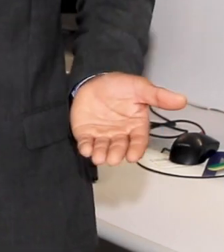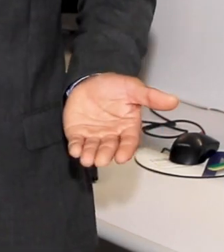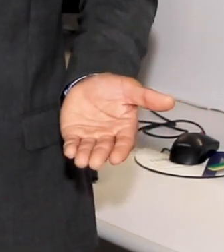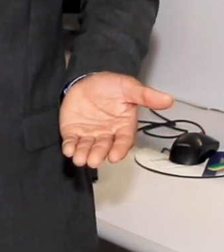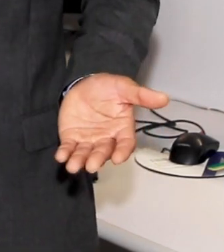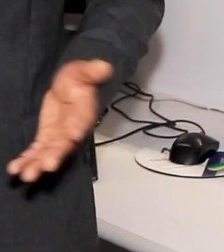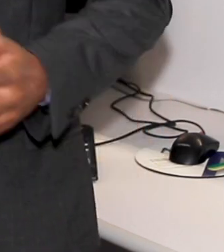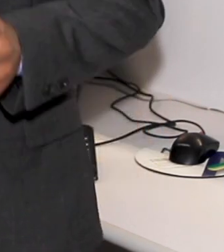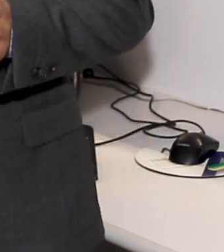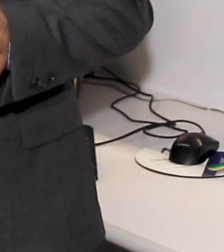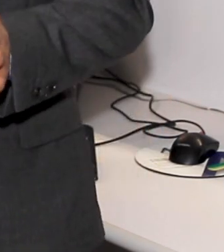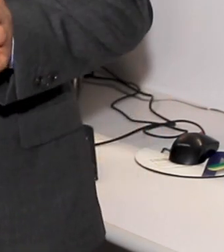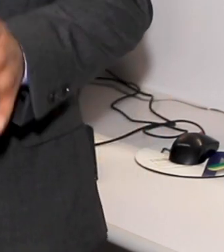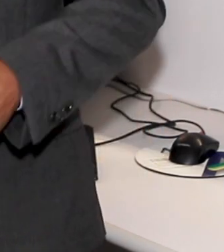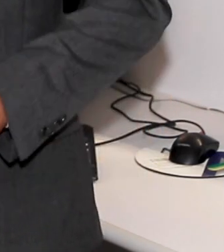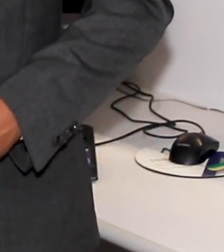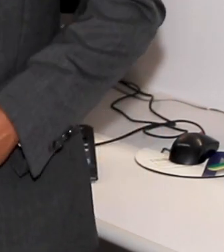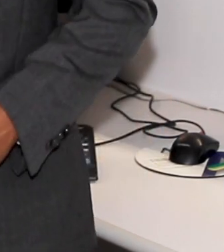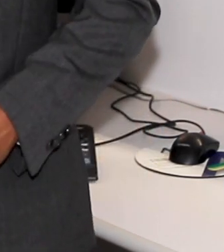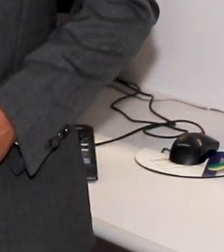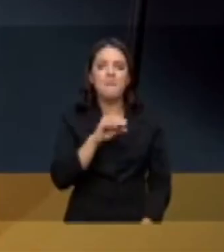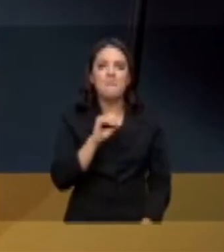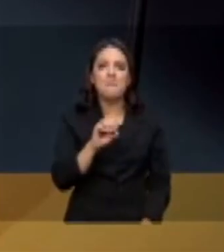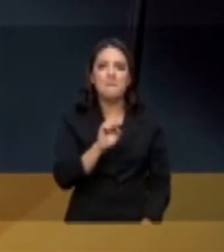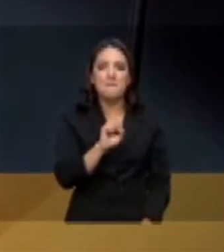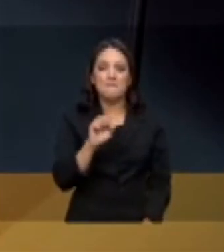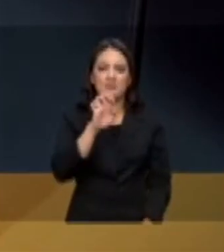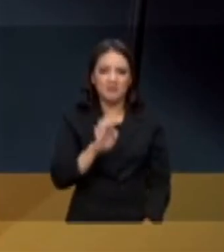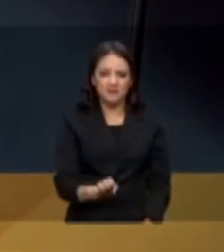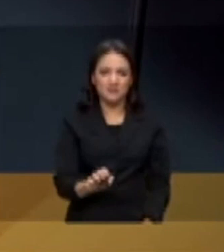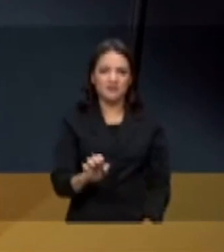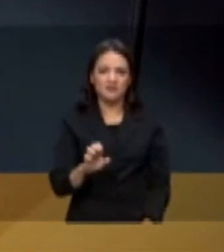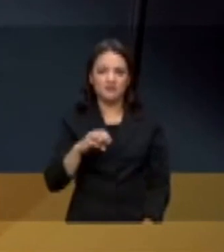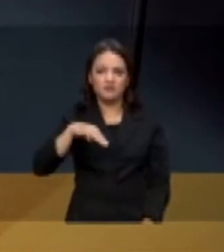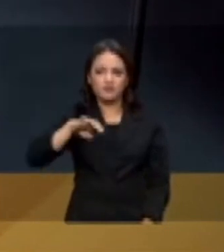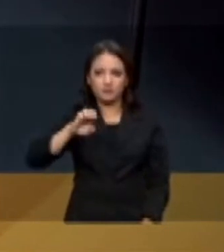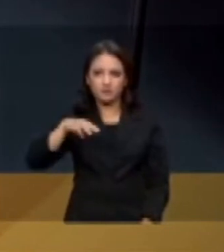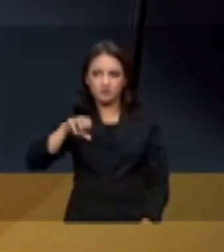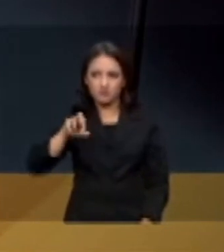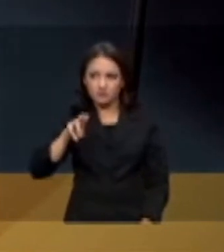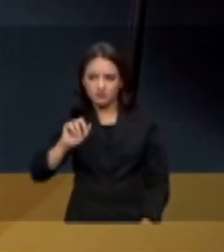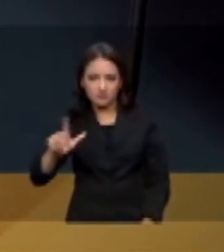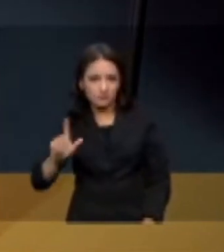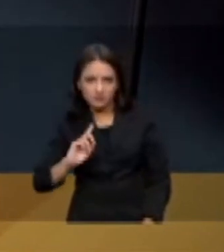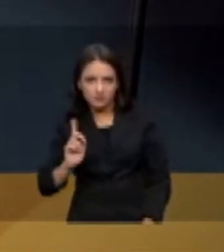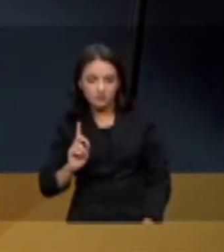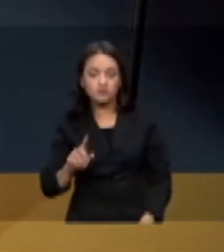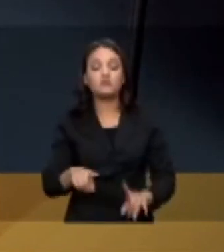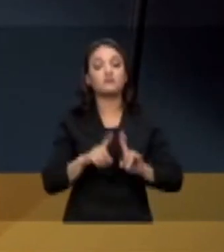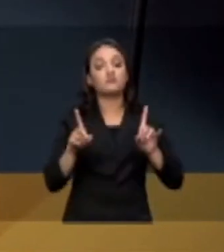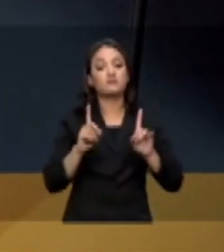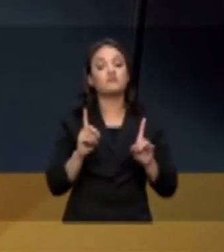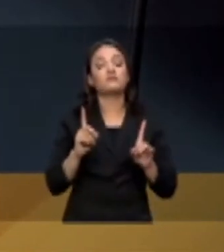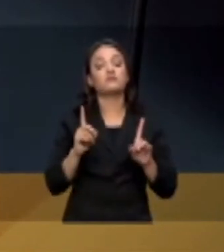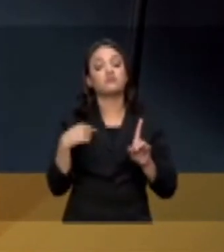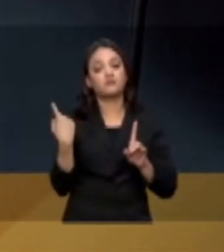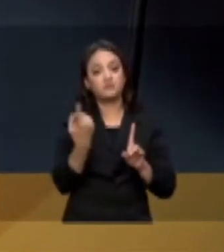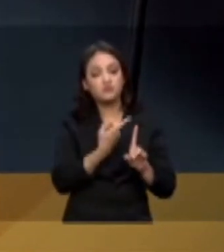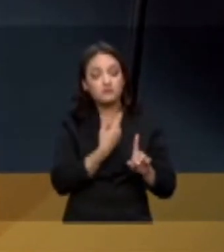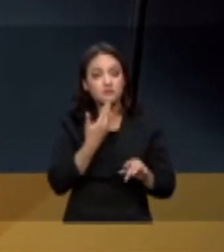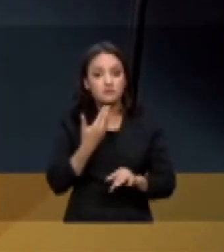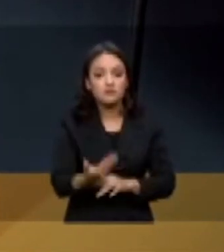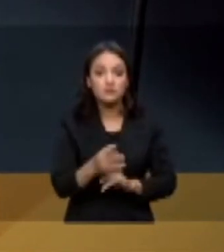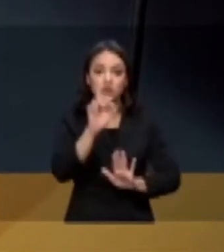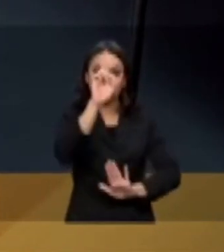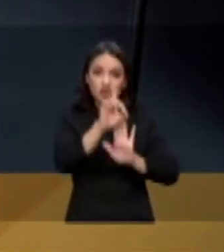para a segurança jurídica das demarcações de terras o presidente busca harmonizar o direito à posse